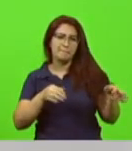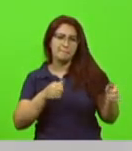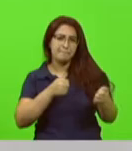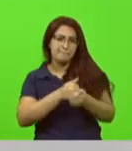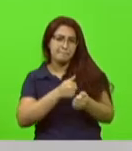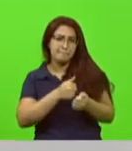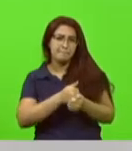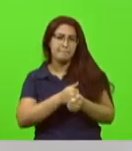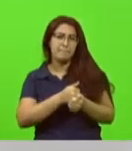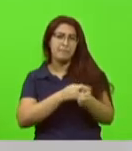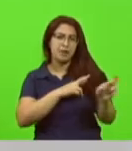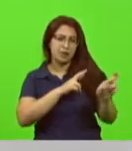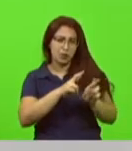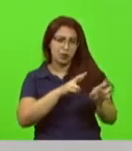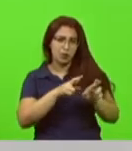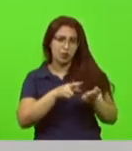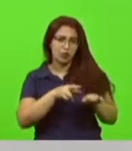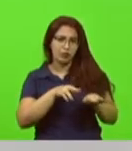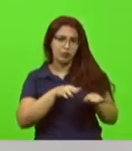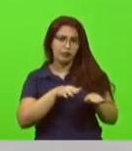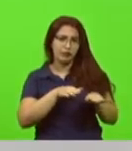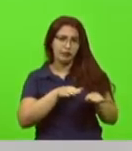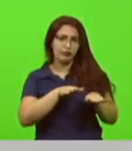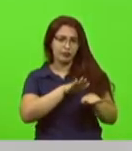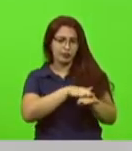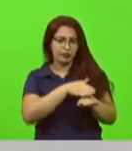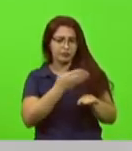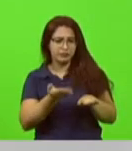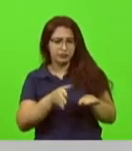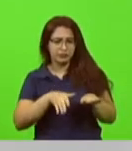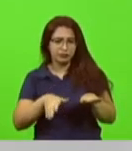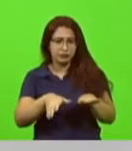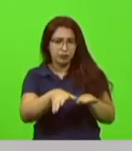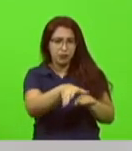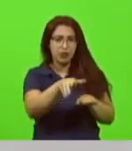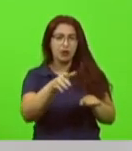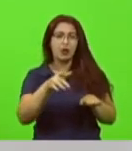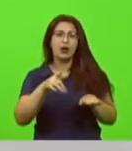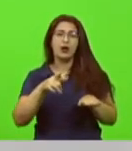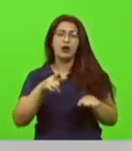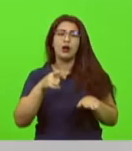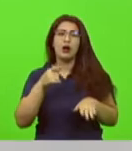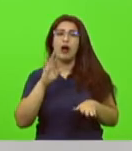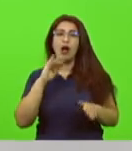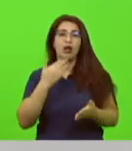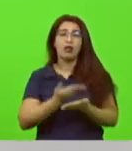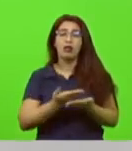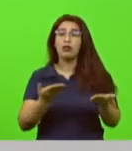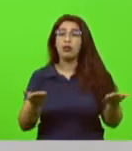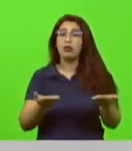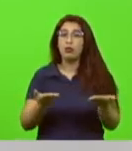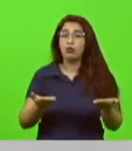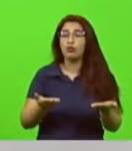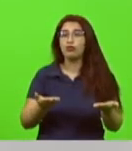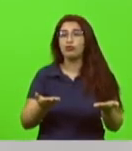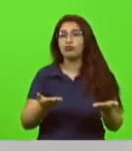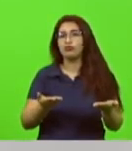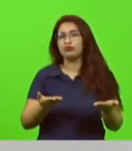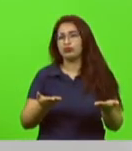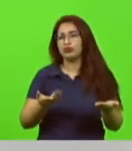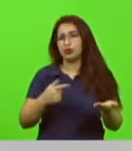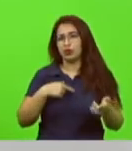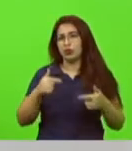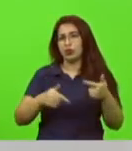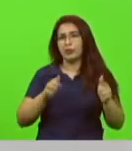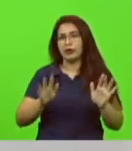margens dessa rodovia, os meus pais tinham comércio aí, e onde vivo até hoje. Tive um período fora, que eu trabalhei na Petrobras,